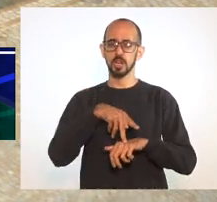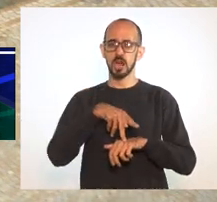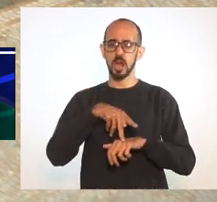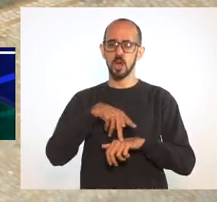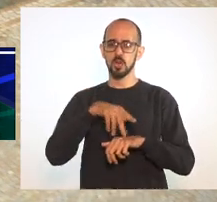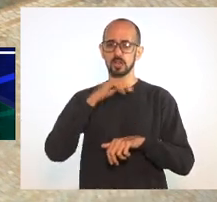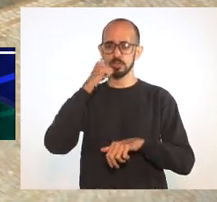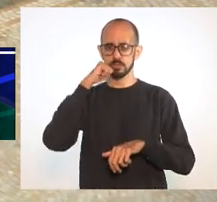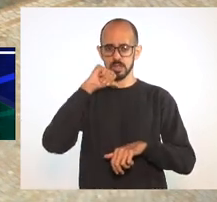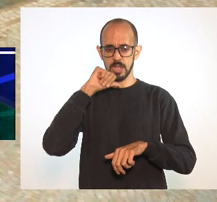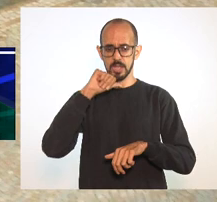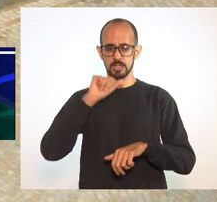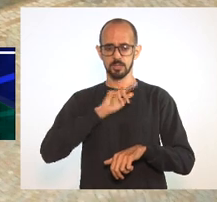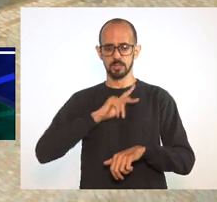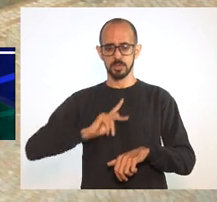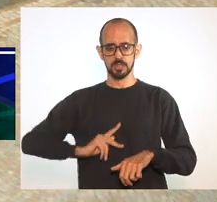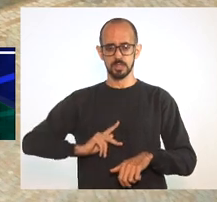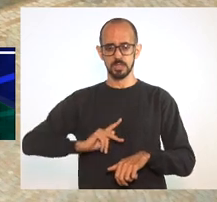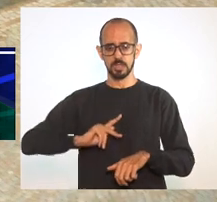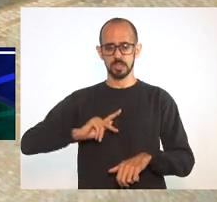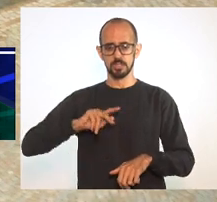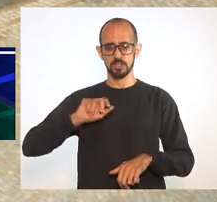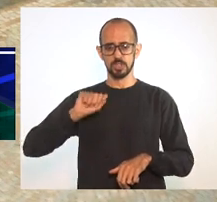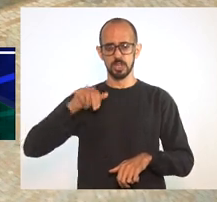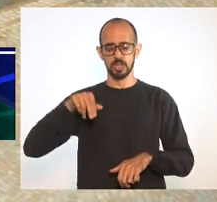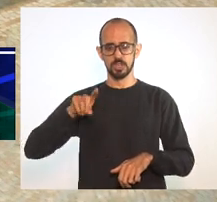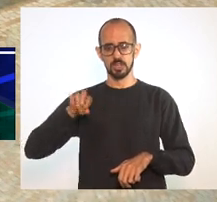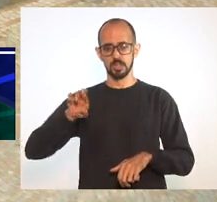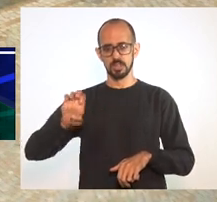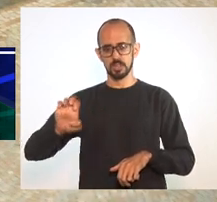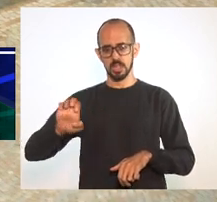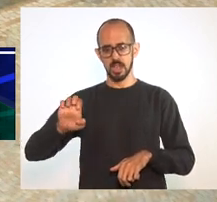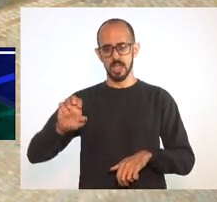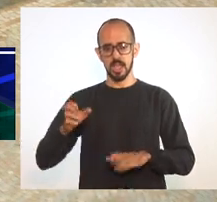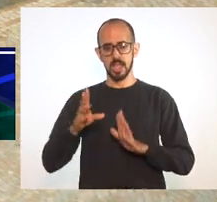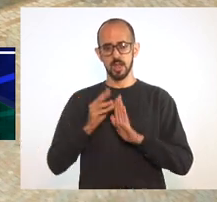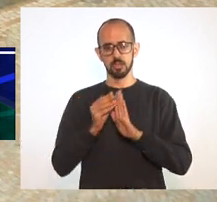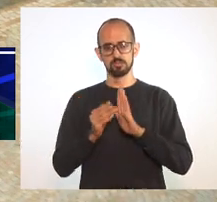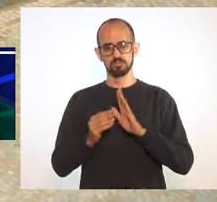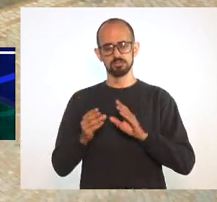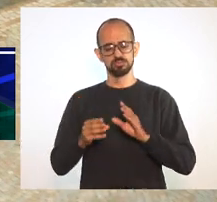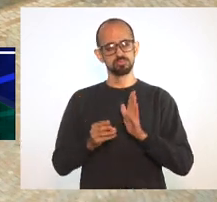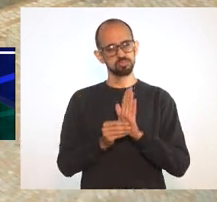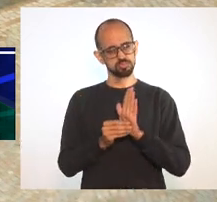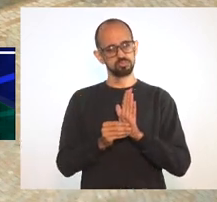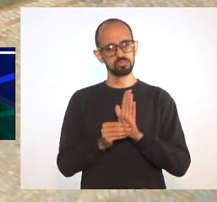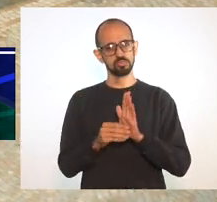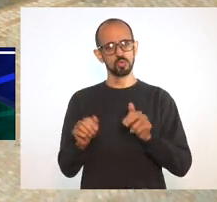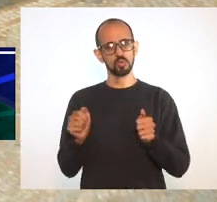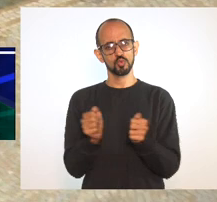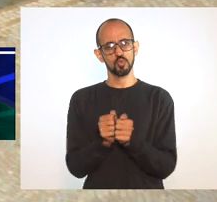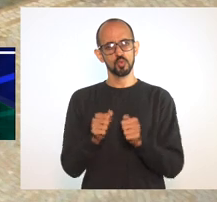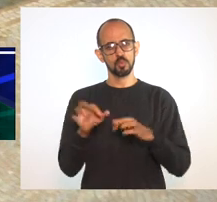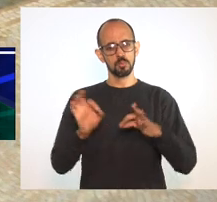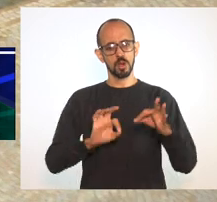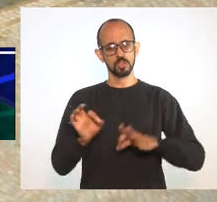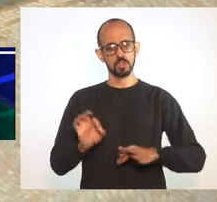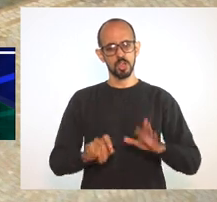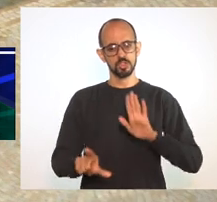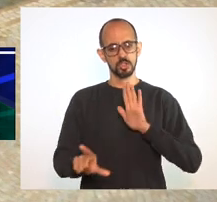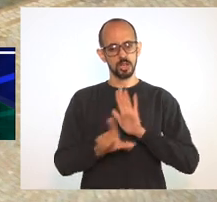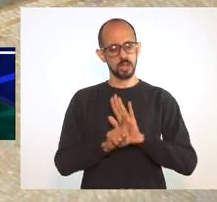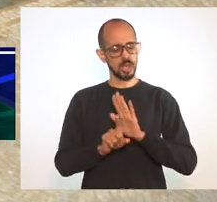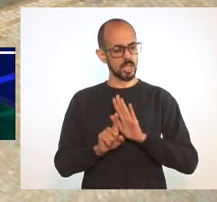André Siciliano teve a sensibilidade de estar incluindo no dia de hoje, na pauta, projetos de leis voltados